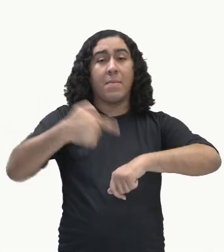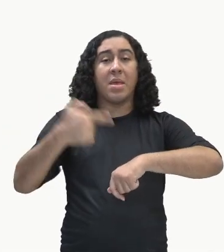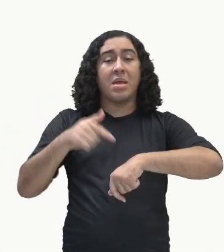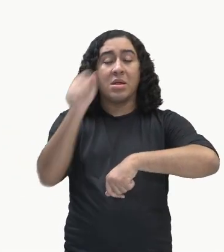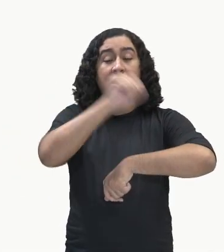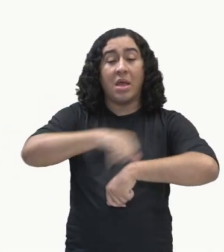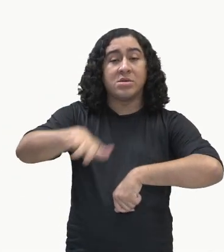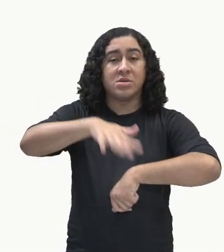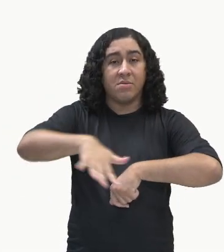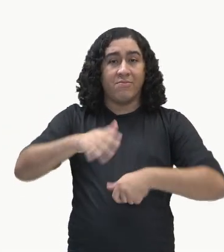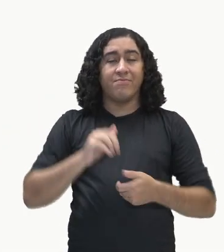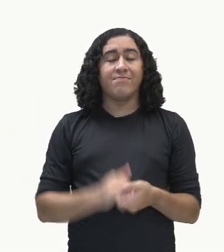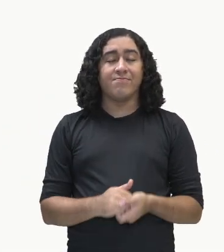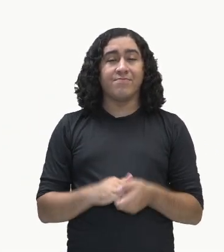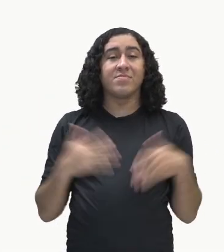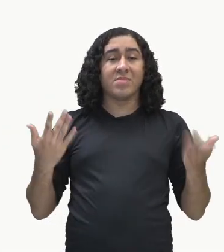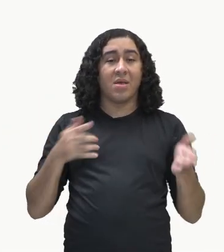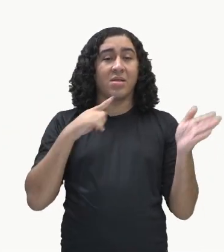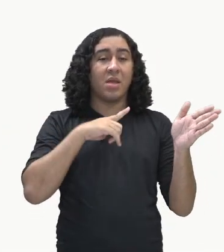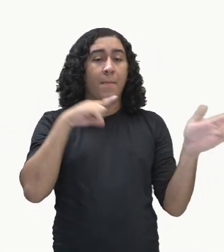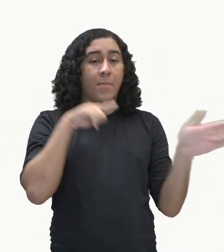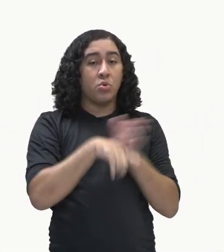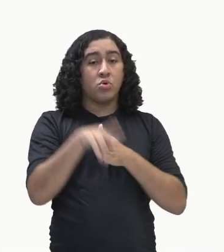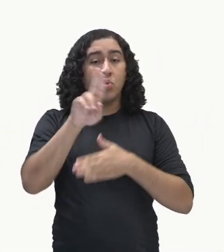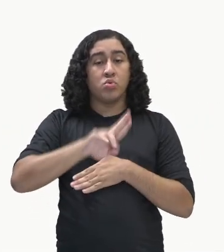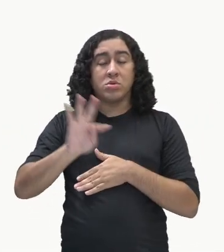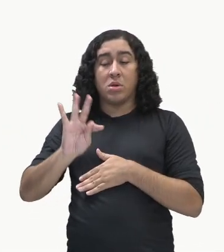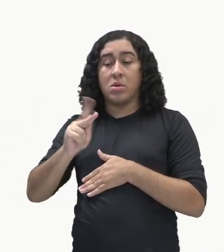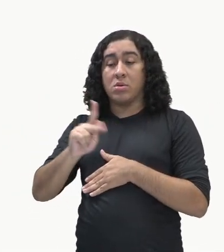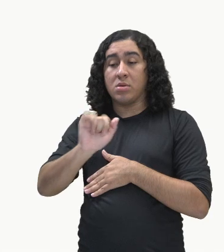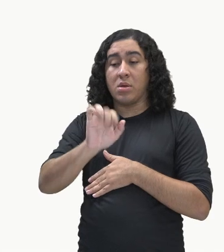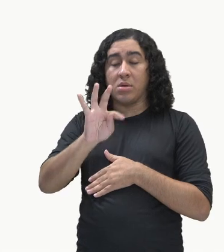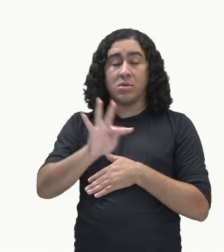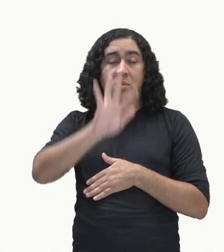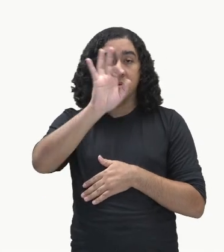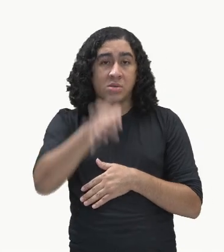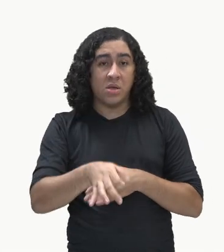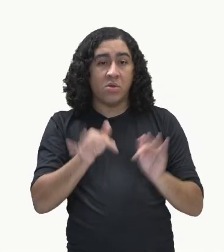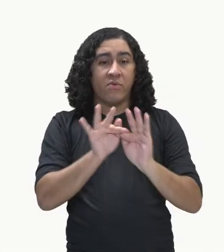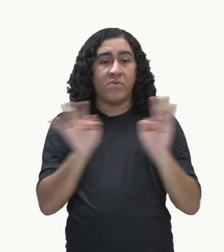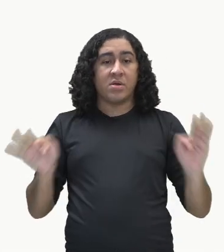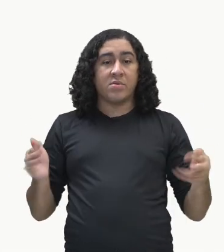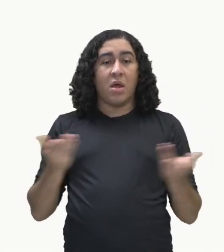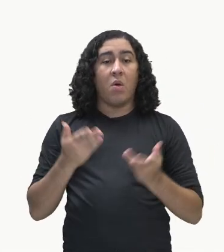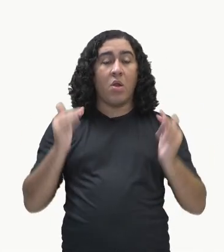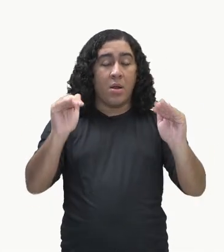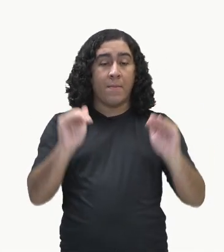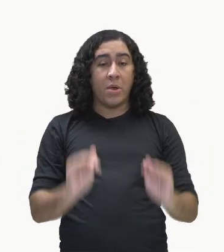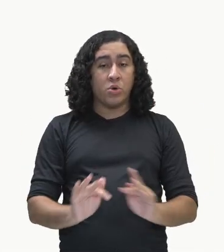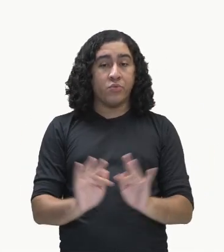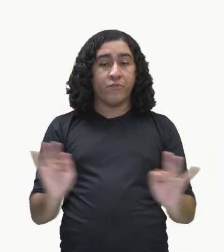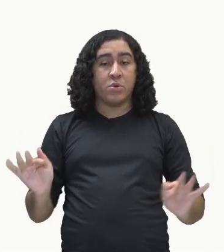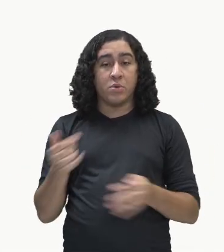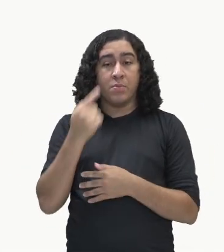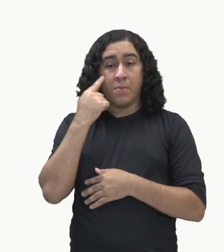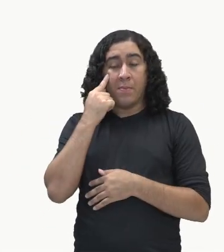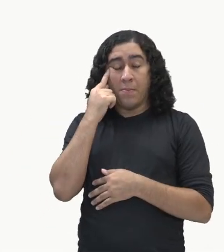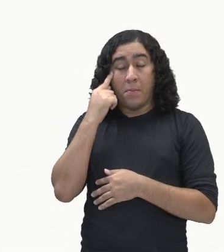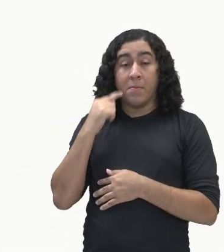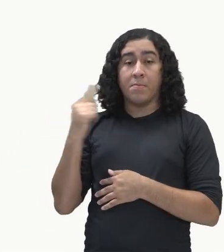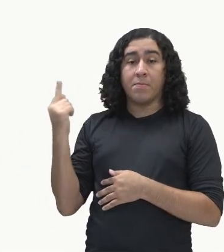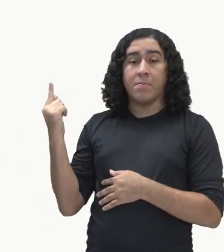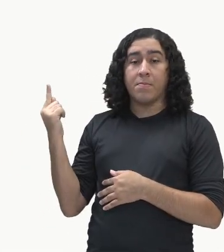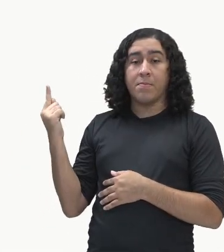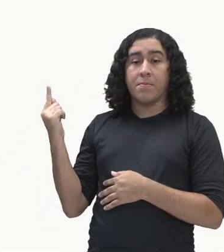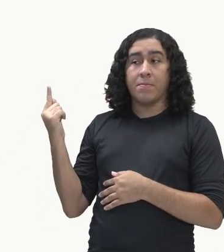sendo utilizado aí corretamente o pronome that. Agora, distante no tempo. Far in the time. Aliás, far in